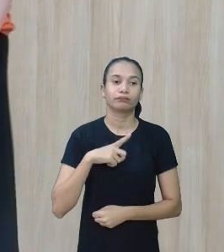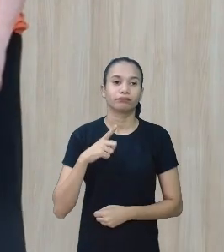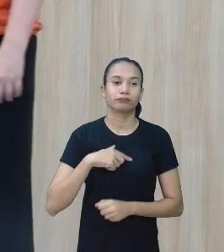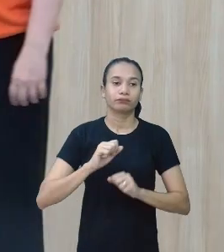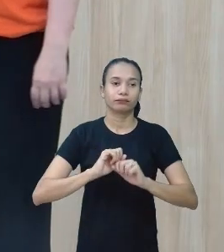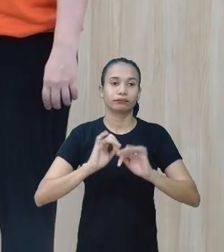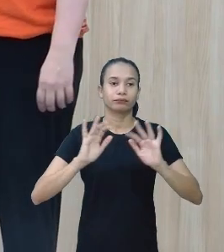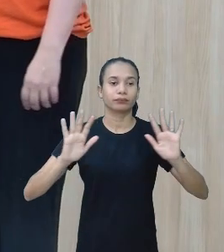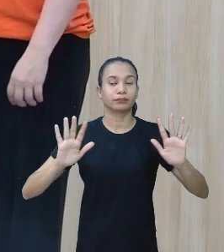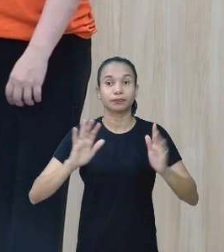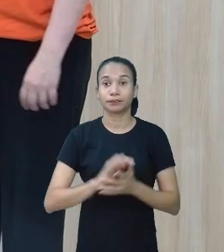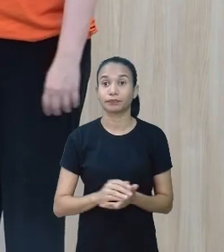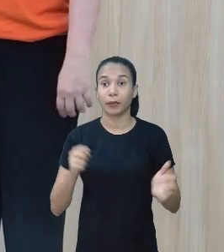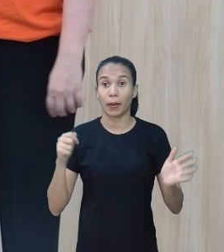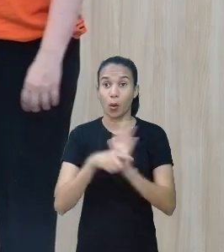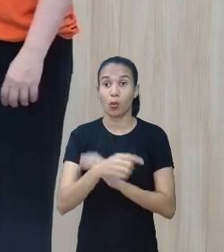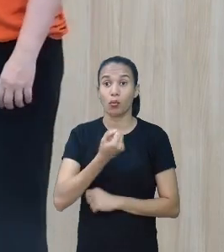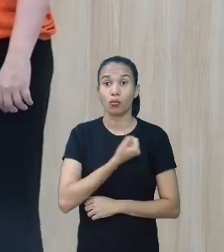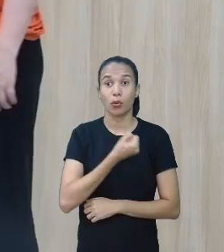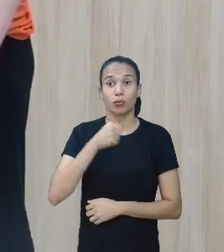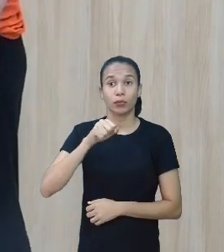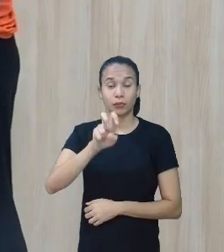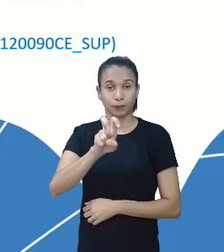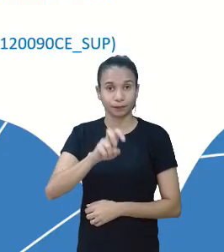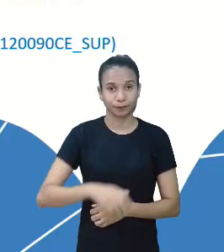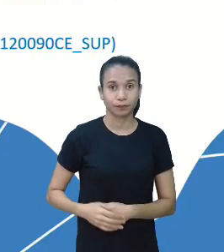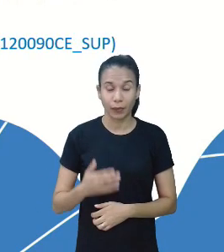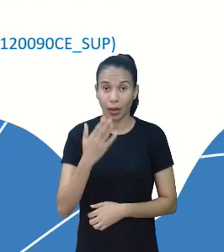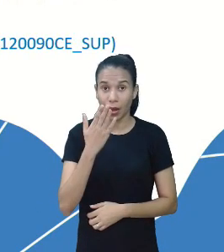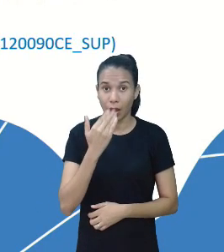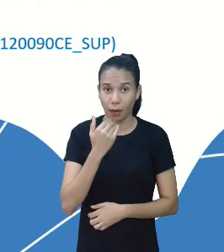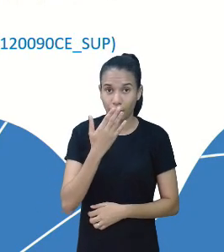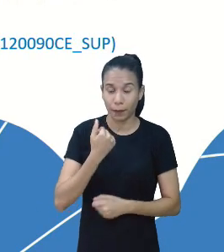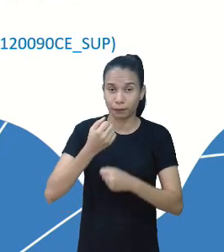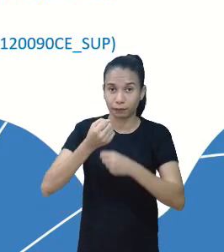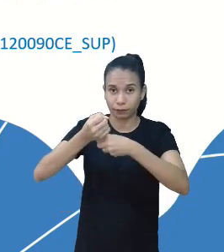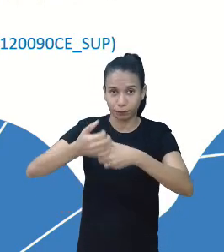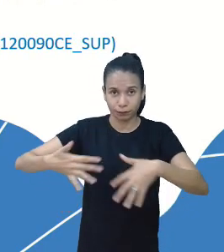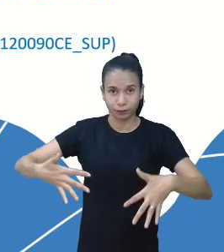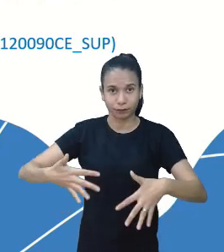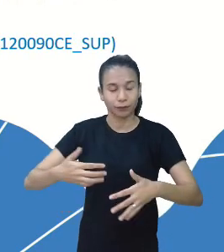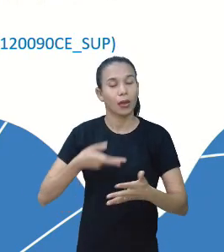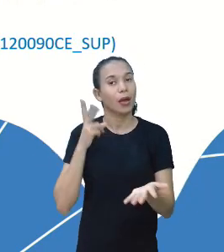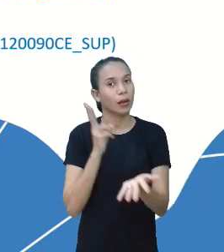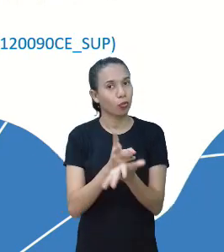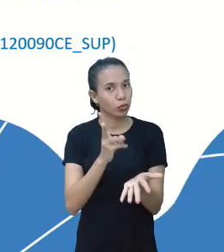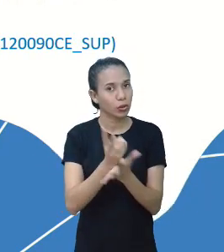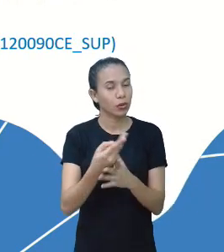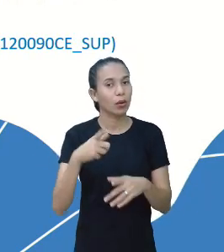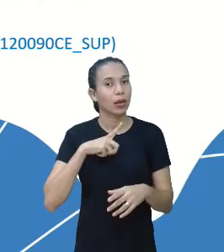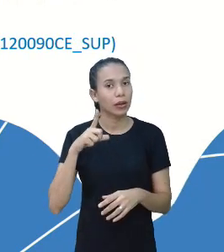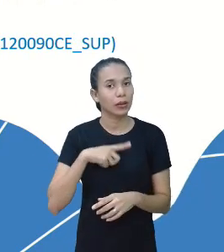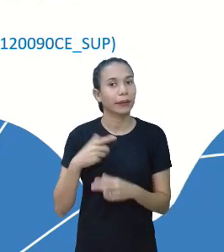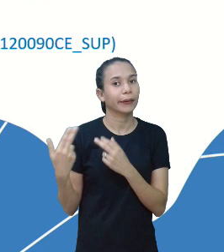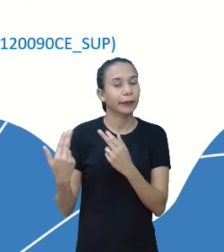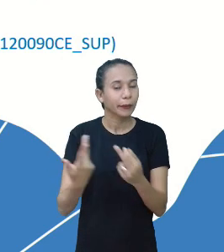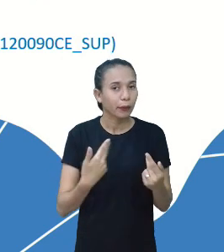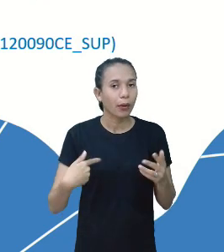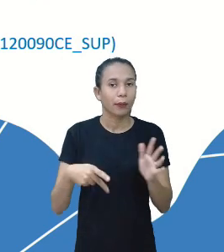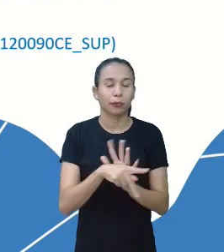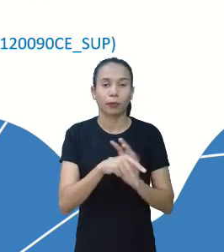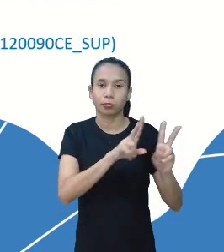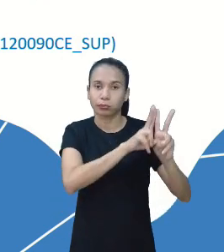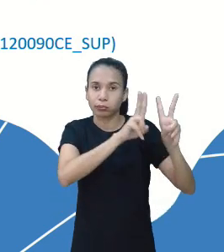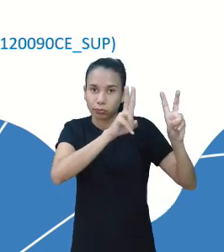certo? Quinta questão, alimentos orgânicos. A gente continua trabalhando com o mesmo